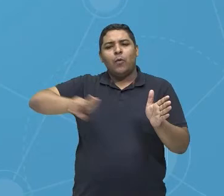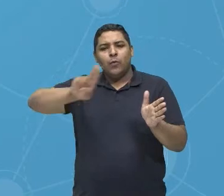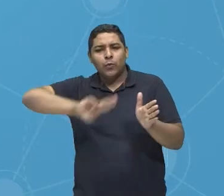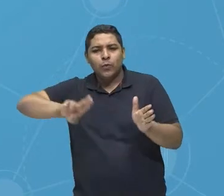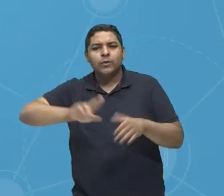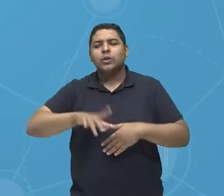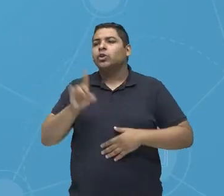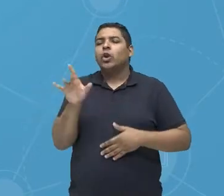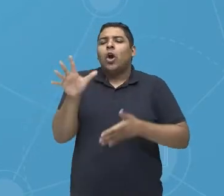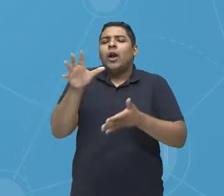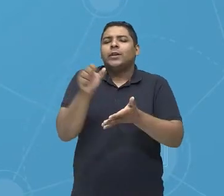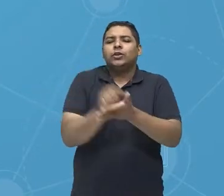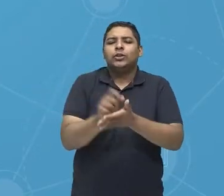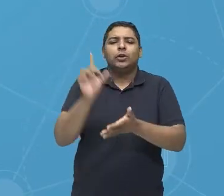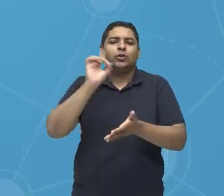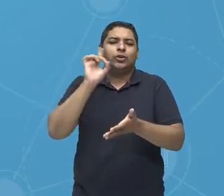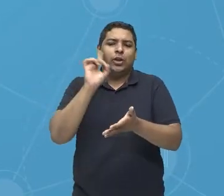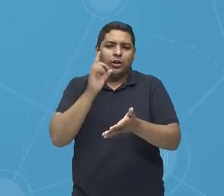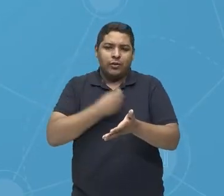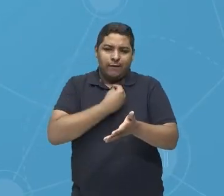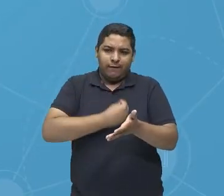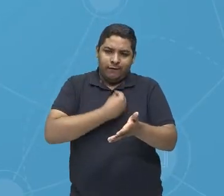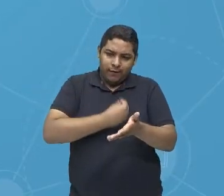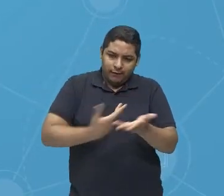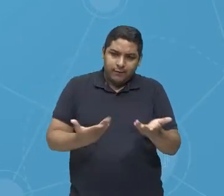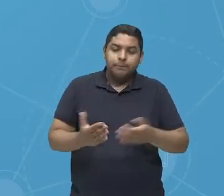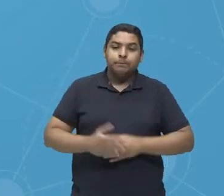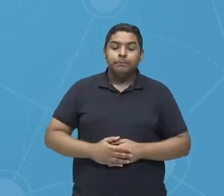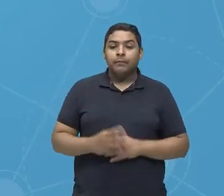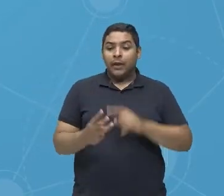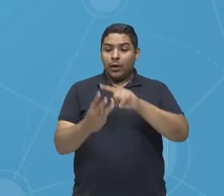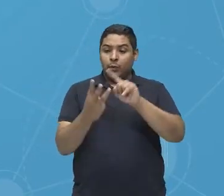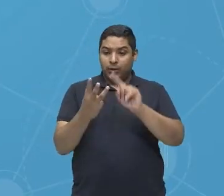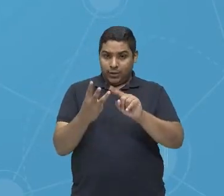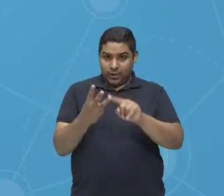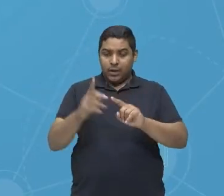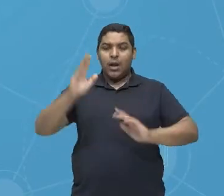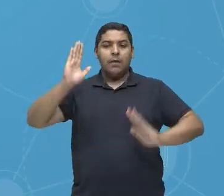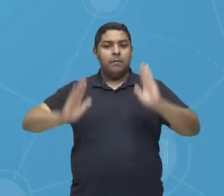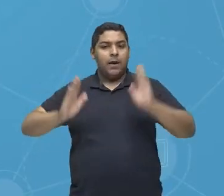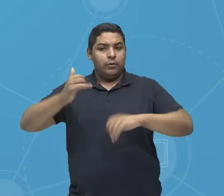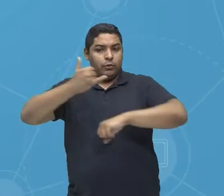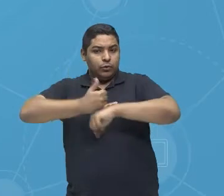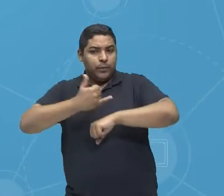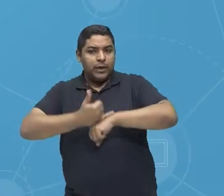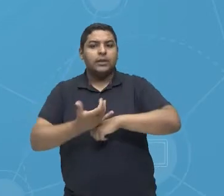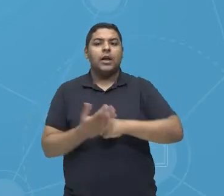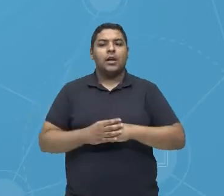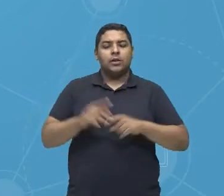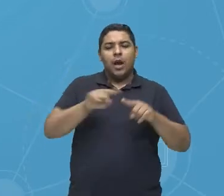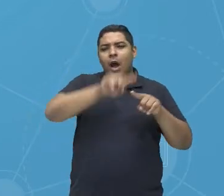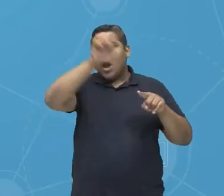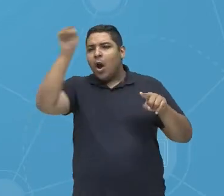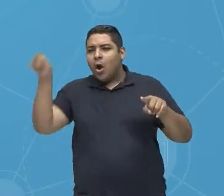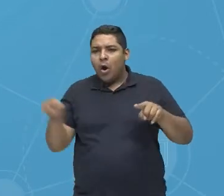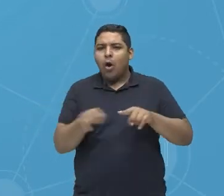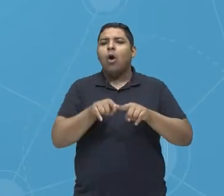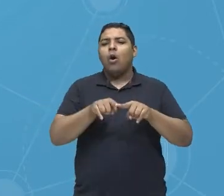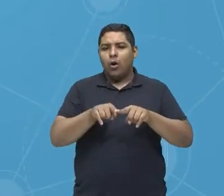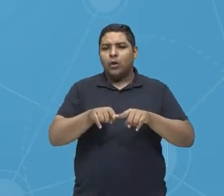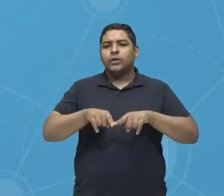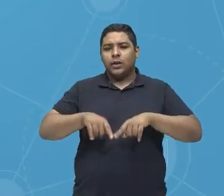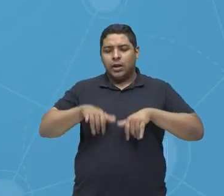o seu cotidiano. Vem a Idade dos Metais, o homem já cria a questão da roda, do arado,